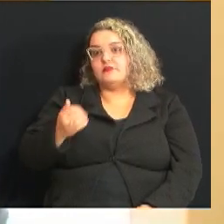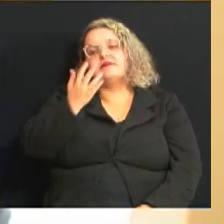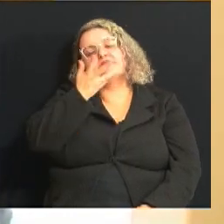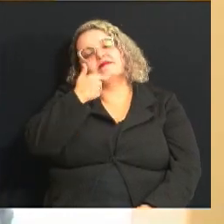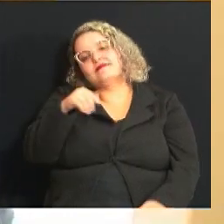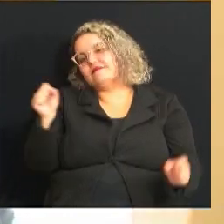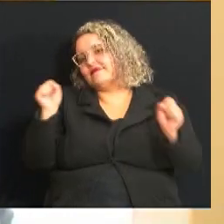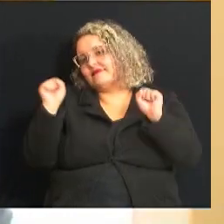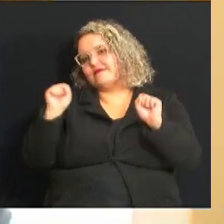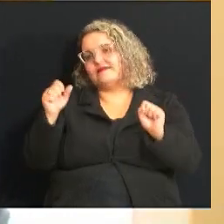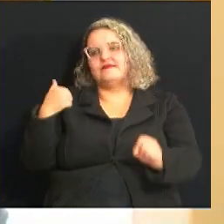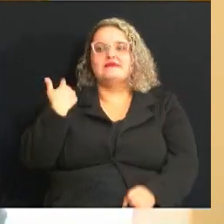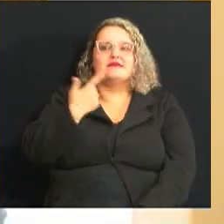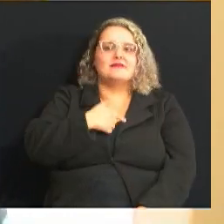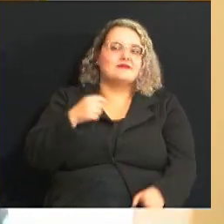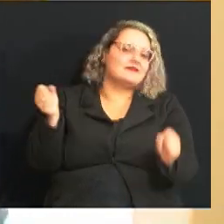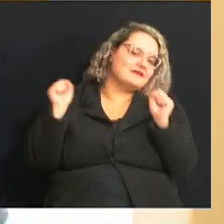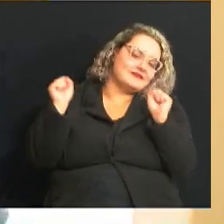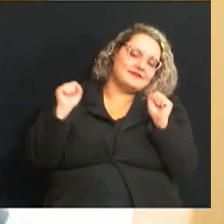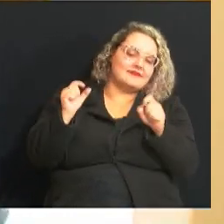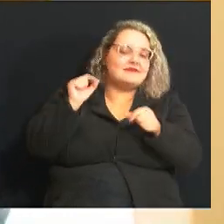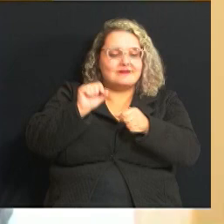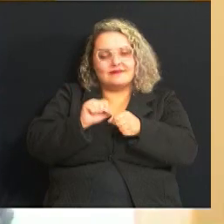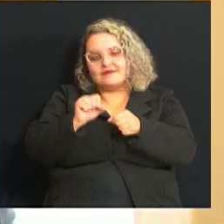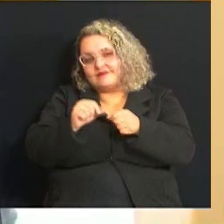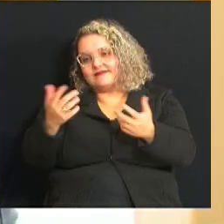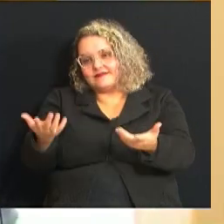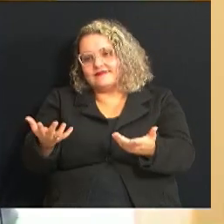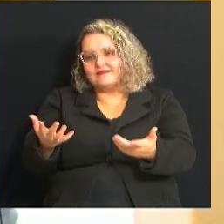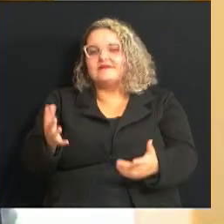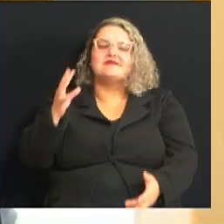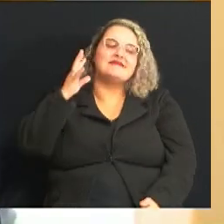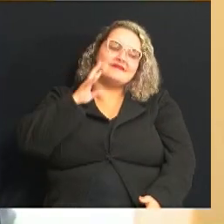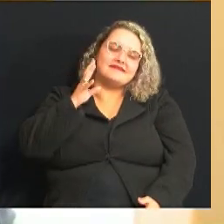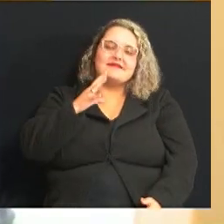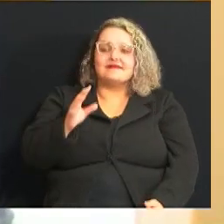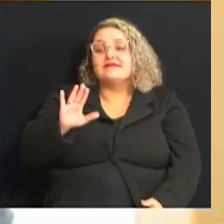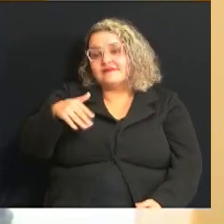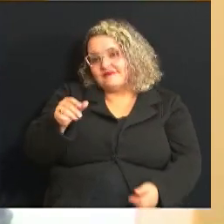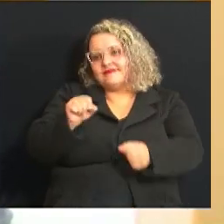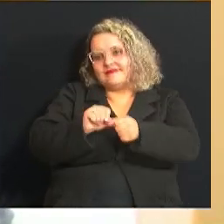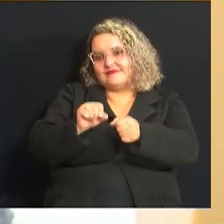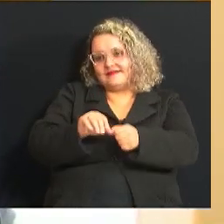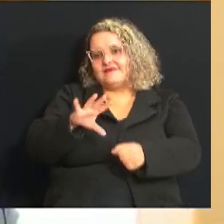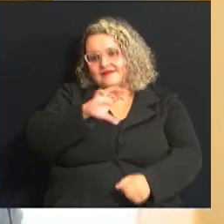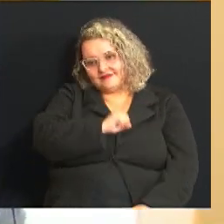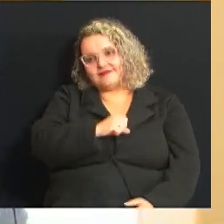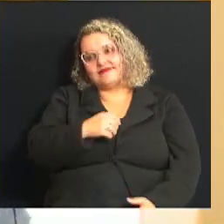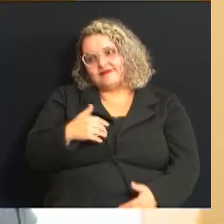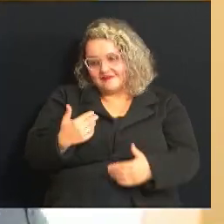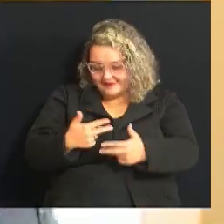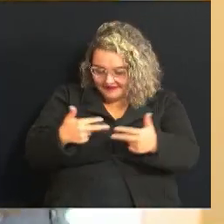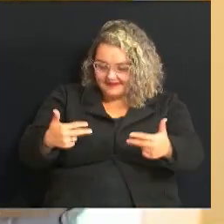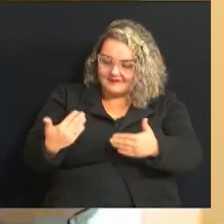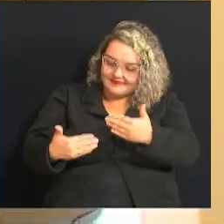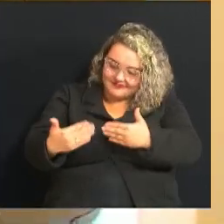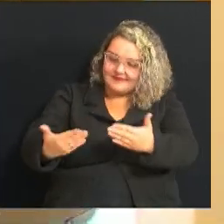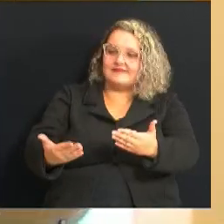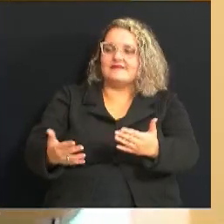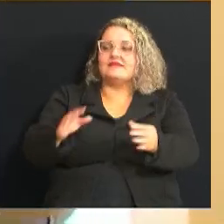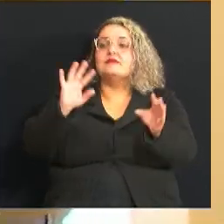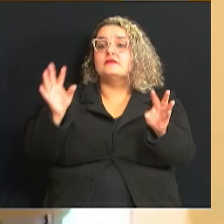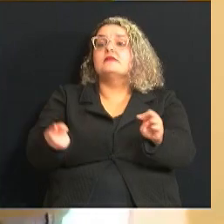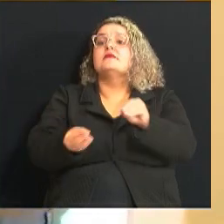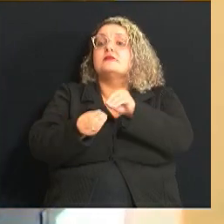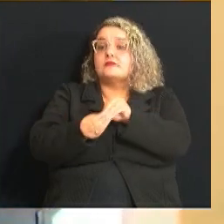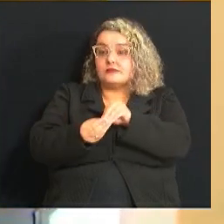nós também adoramos o que fazemos. Então, quando a gente faz o que a gente gosta, realmente a coisa vai para frente. Bom, então, para a gente resumir, não